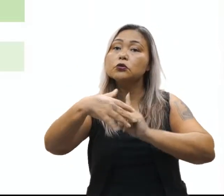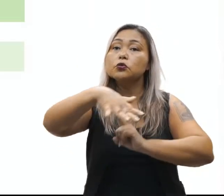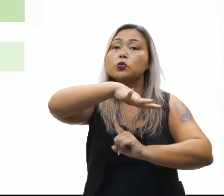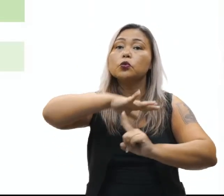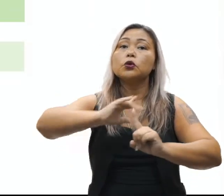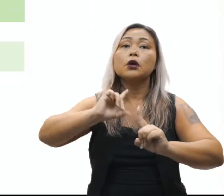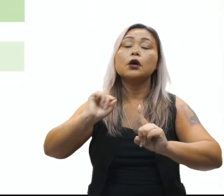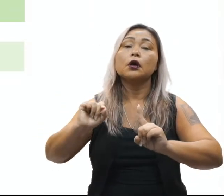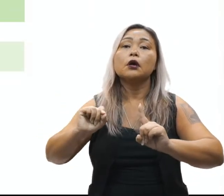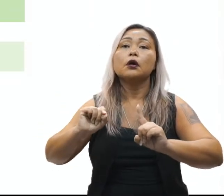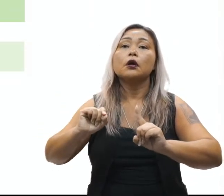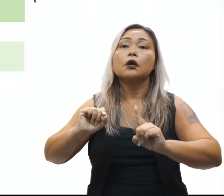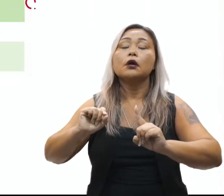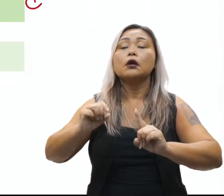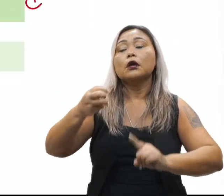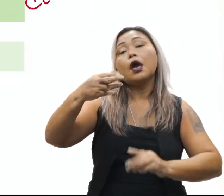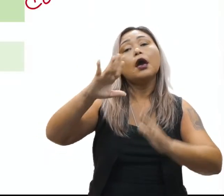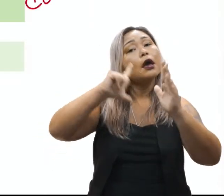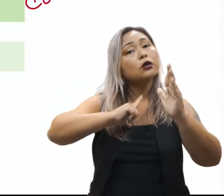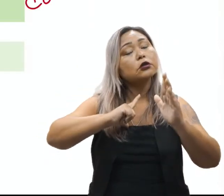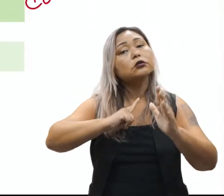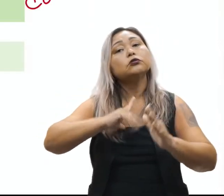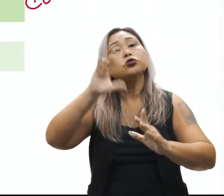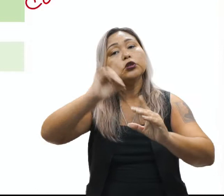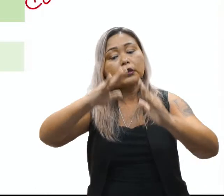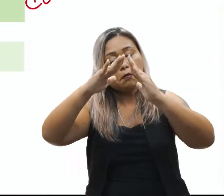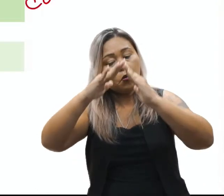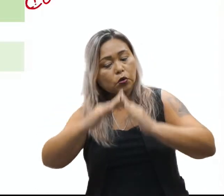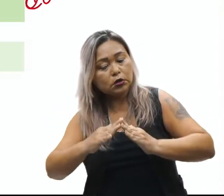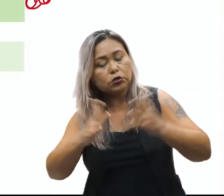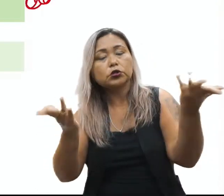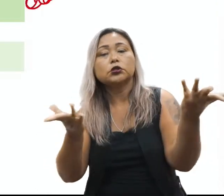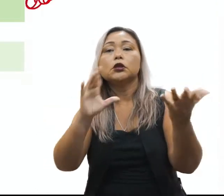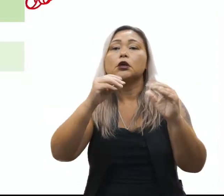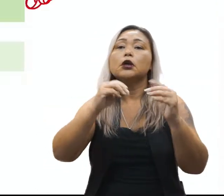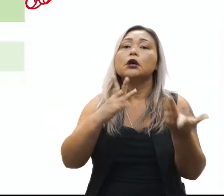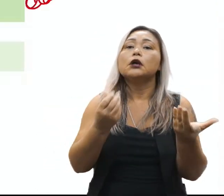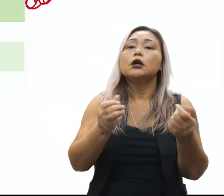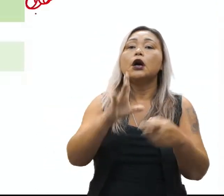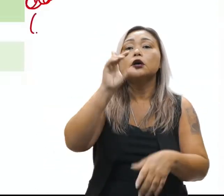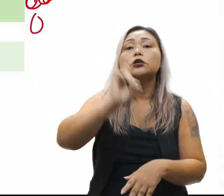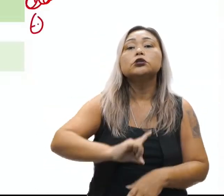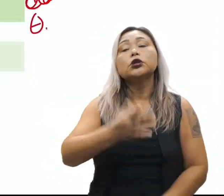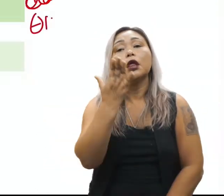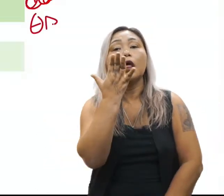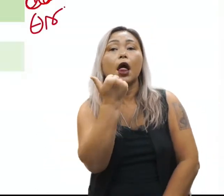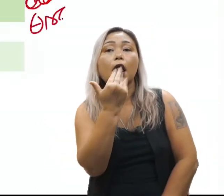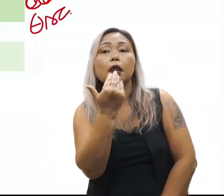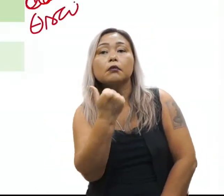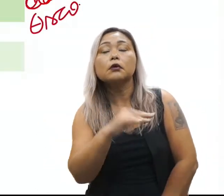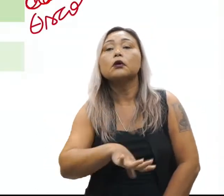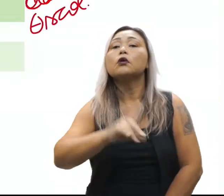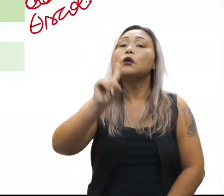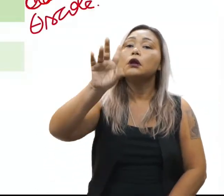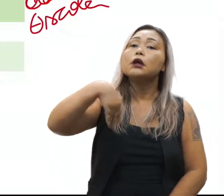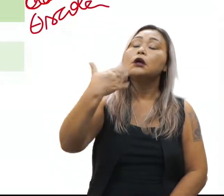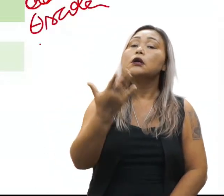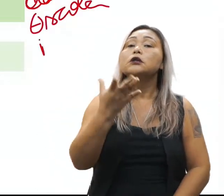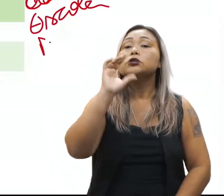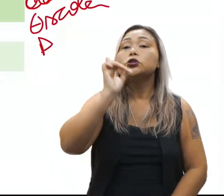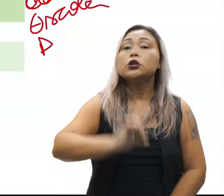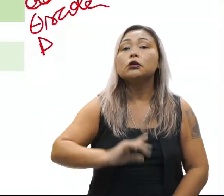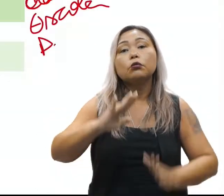quê, gente? Moradia, né? Direito à alimentação, direito à escola,